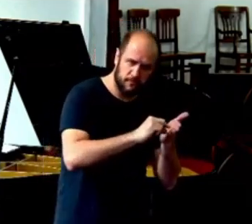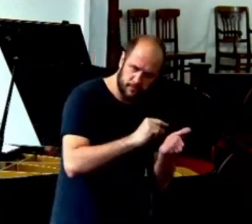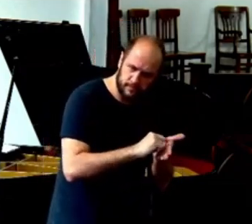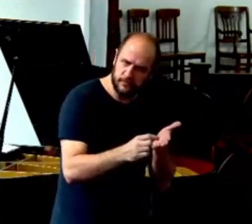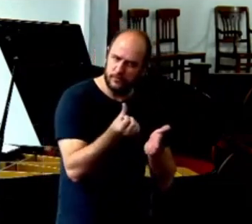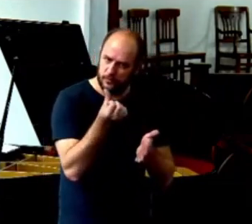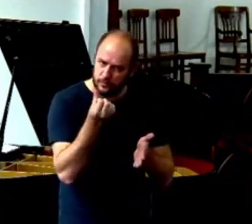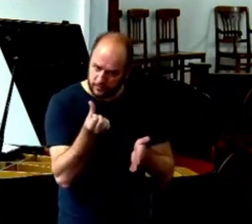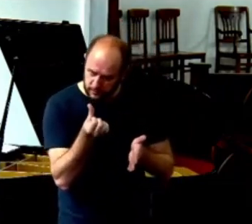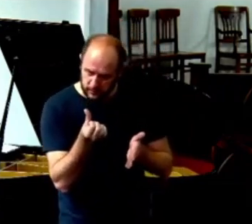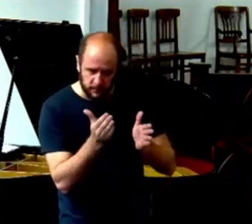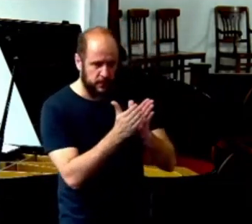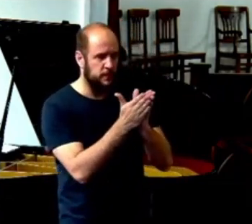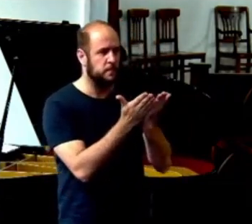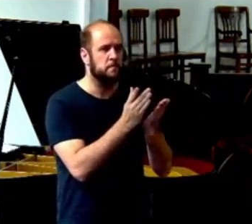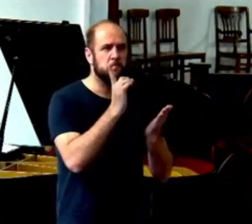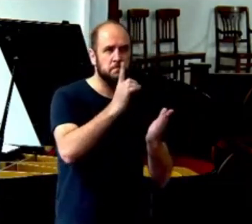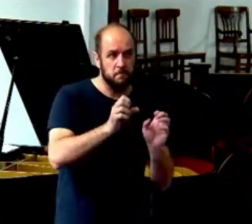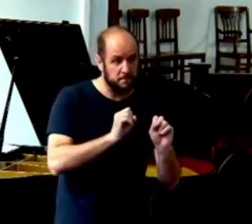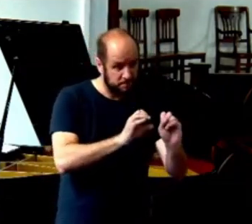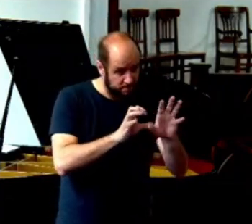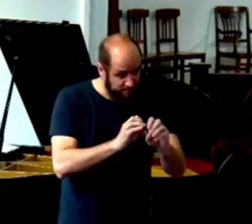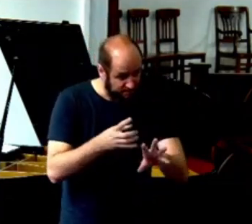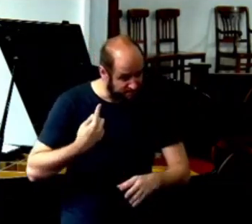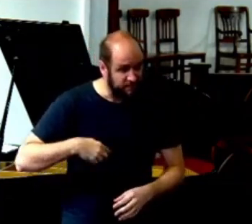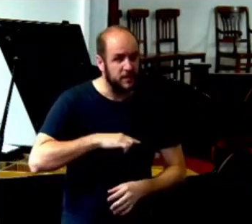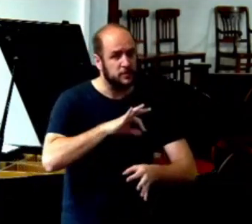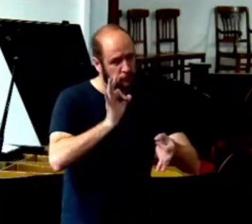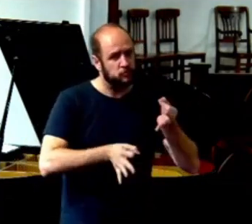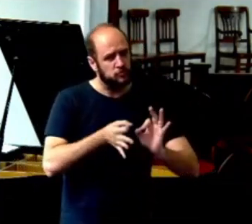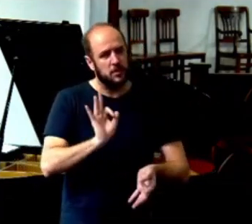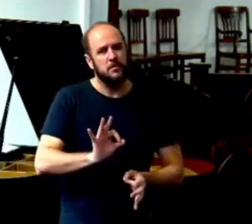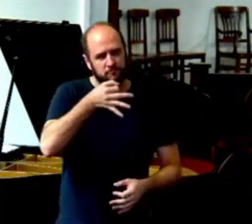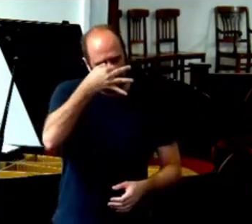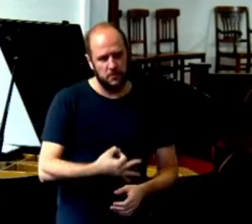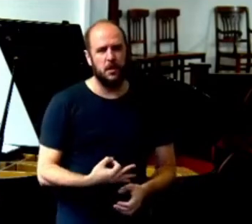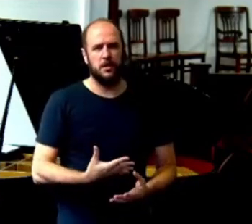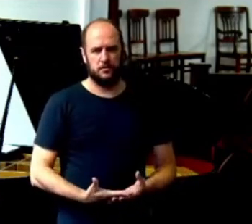próprio texto nos ensina a julgar.